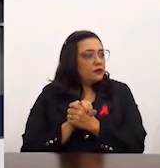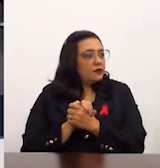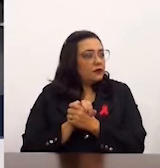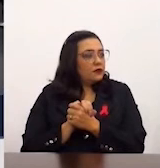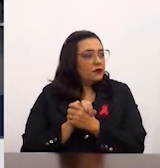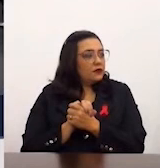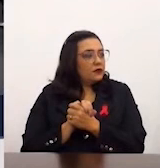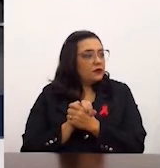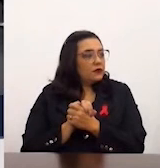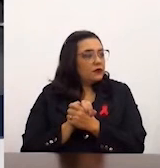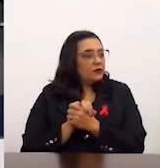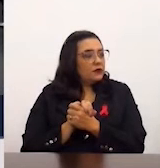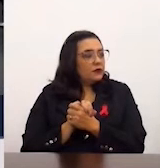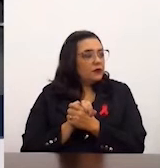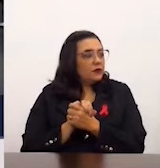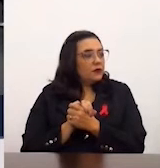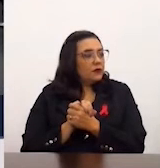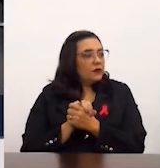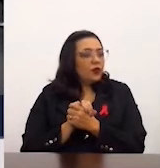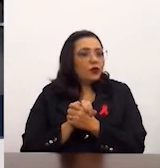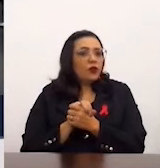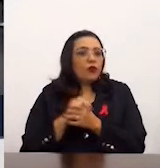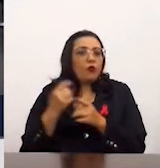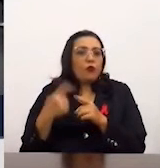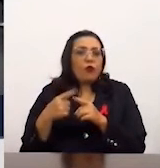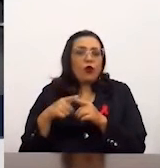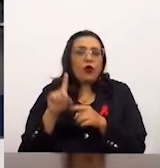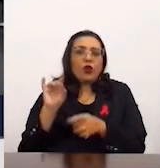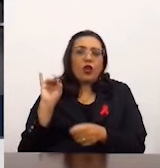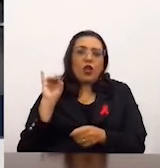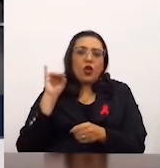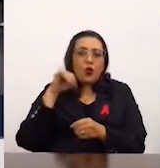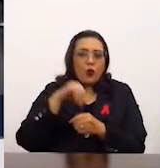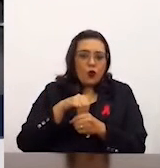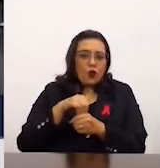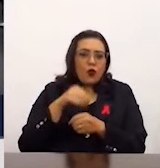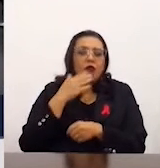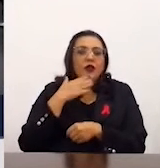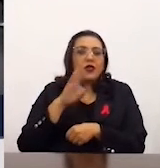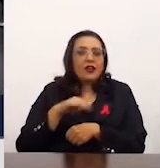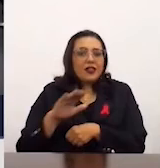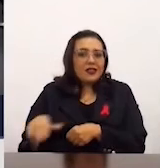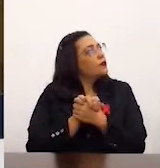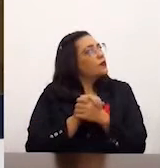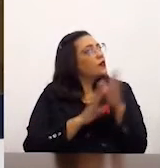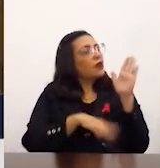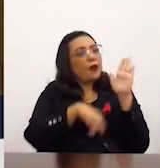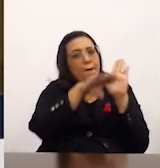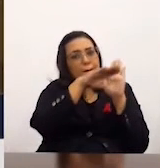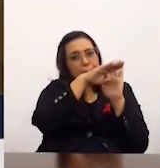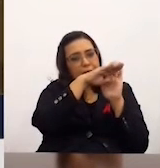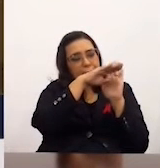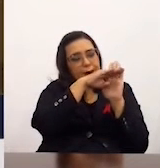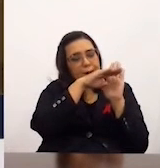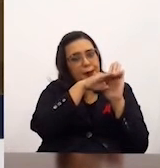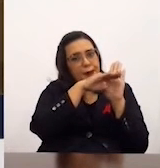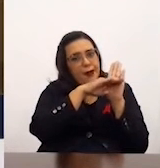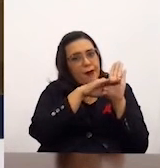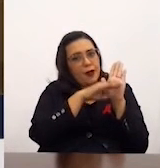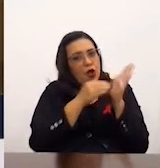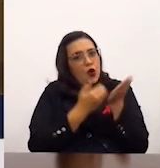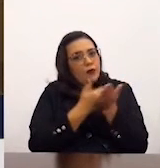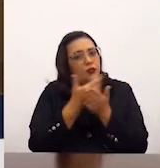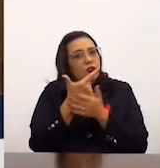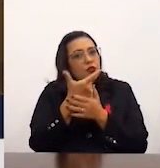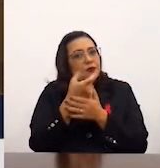2021, que institui o Plano Diretor Participativo. Com 313 páginas, o texto foi elaborado nos